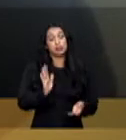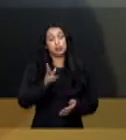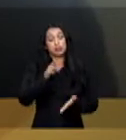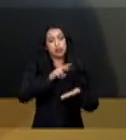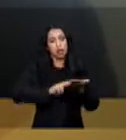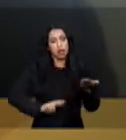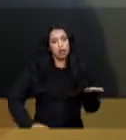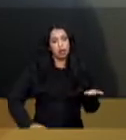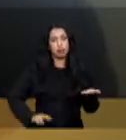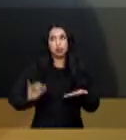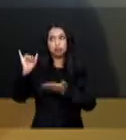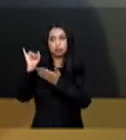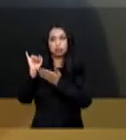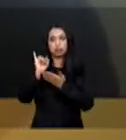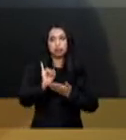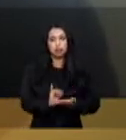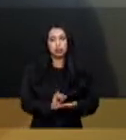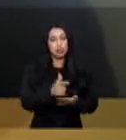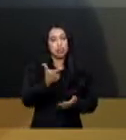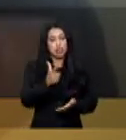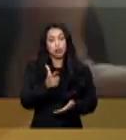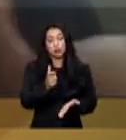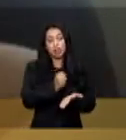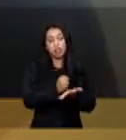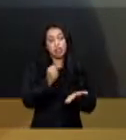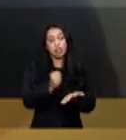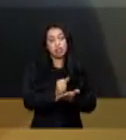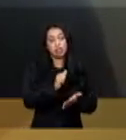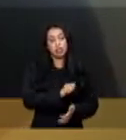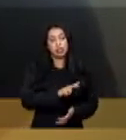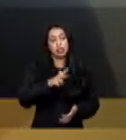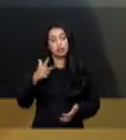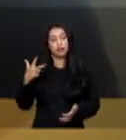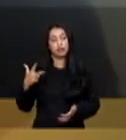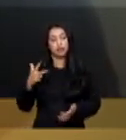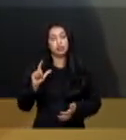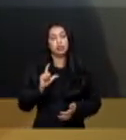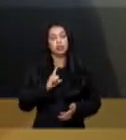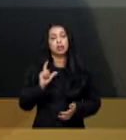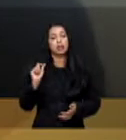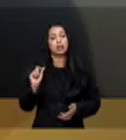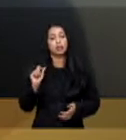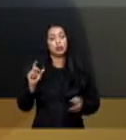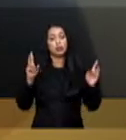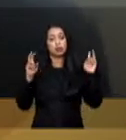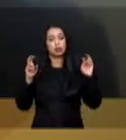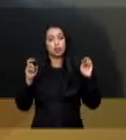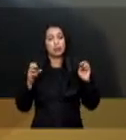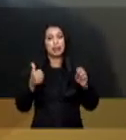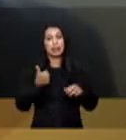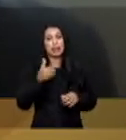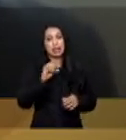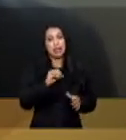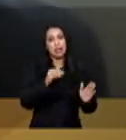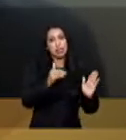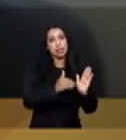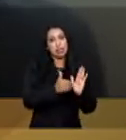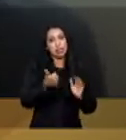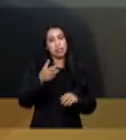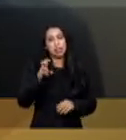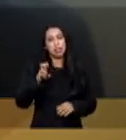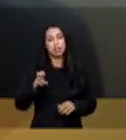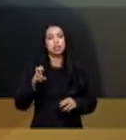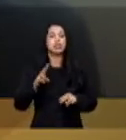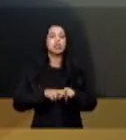sobre importação de medicamentos sem registro sanitário, conduta apenada com pena de 10 a 15 anos pelo